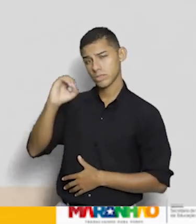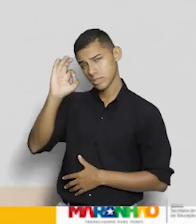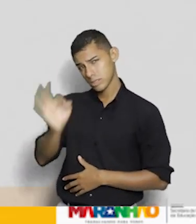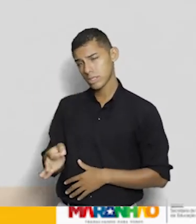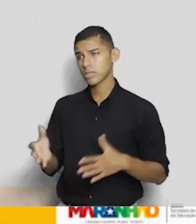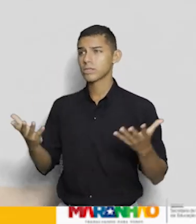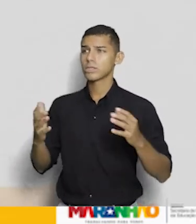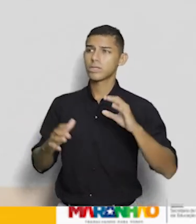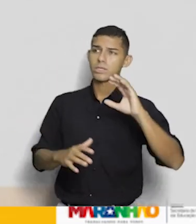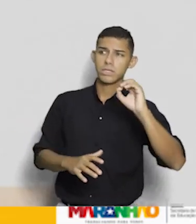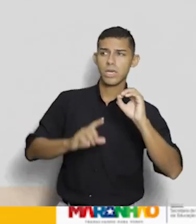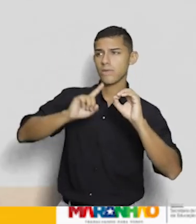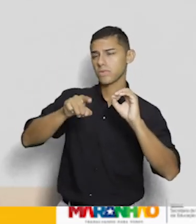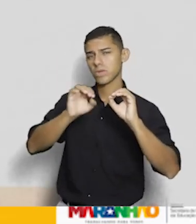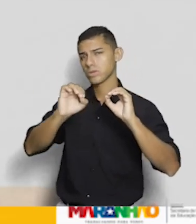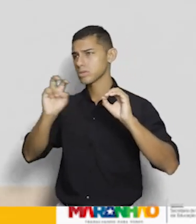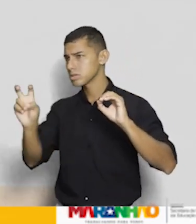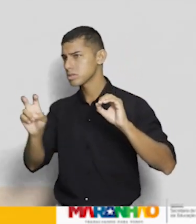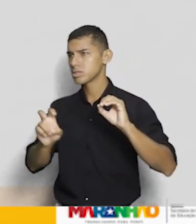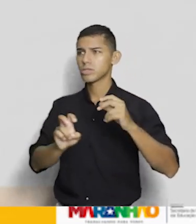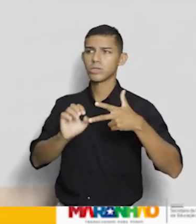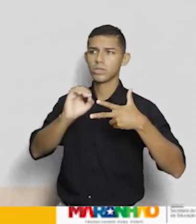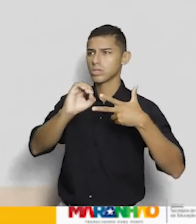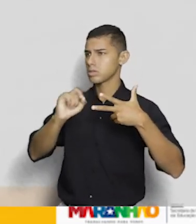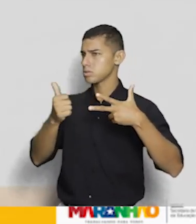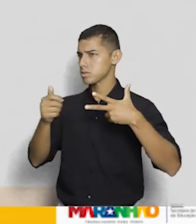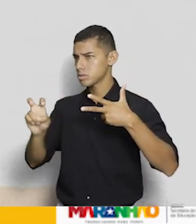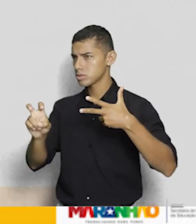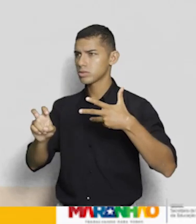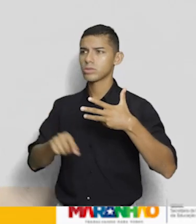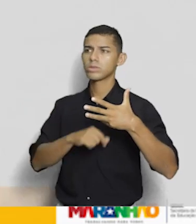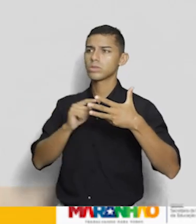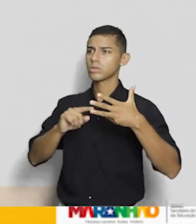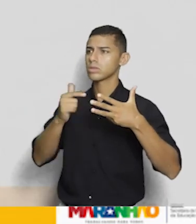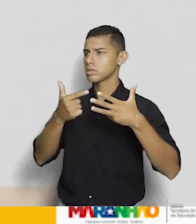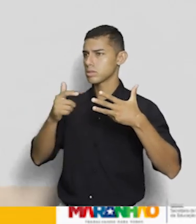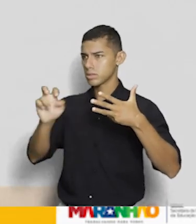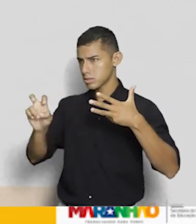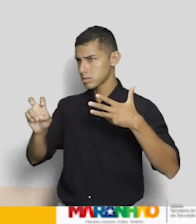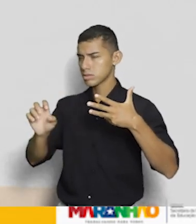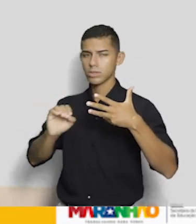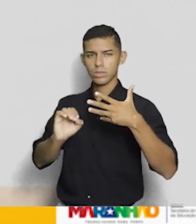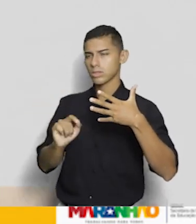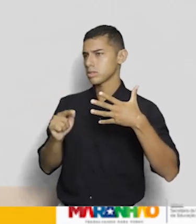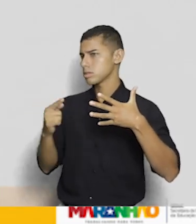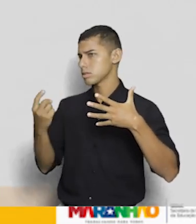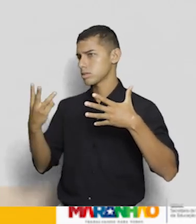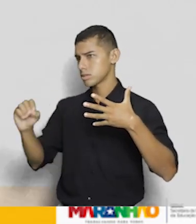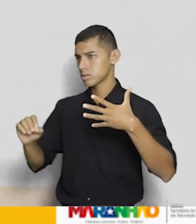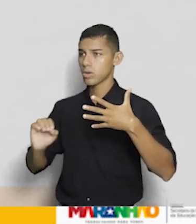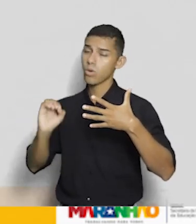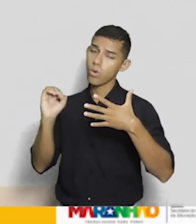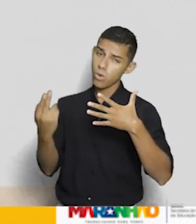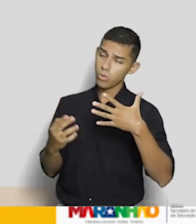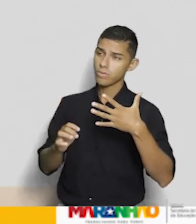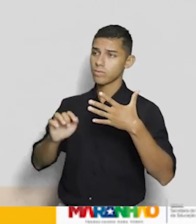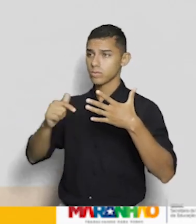0,05 0,15 0,25 0,30 ou